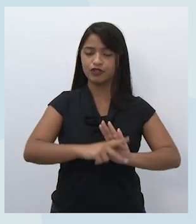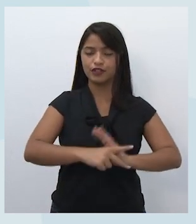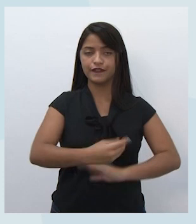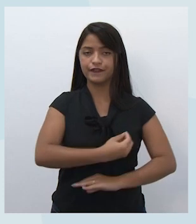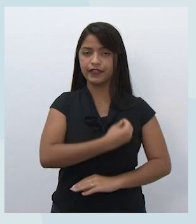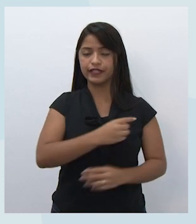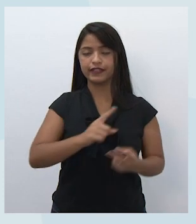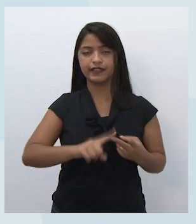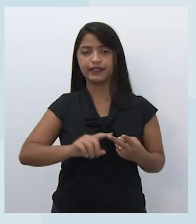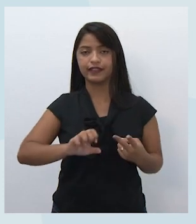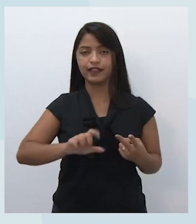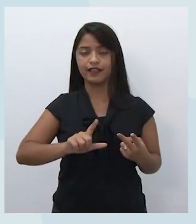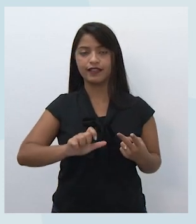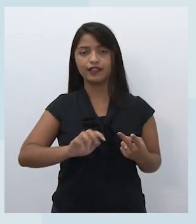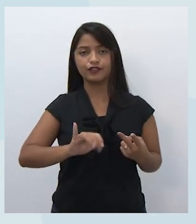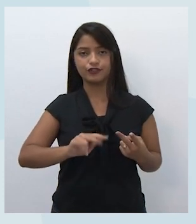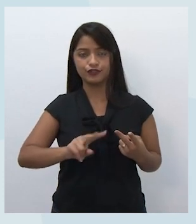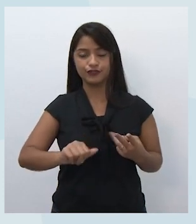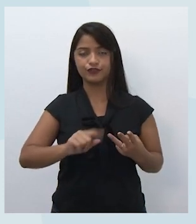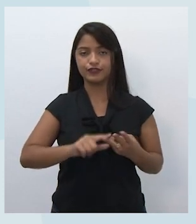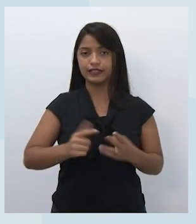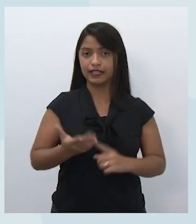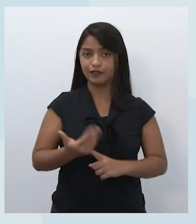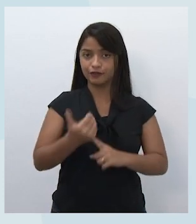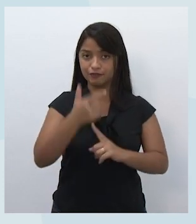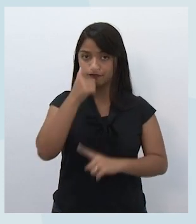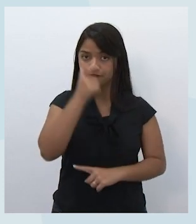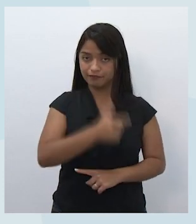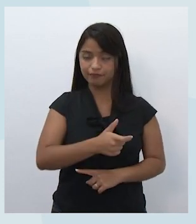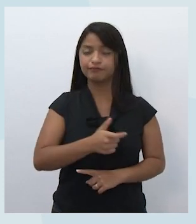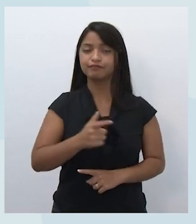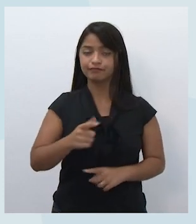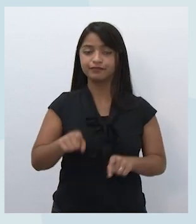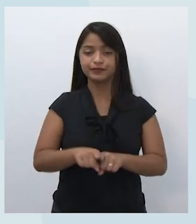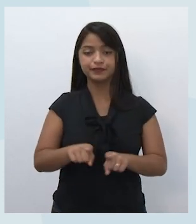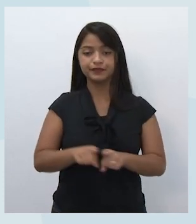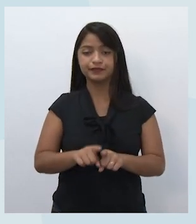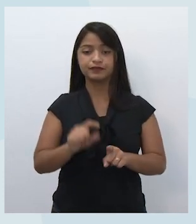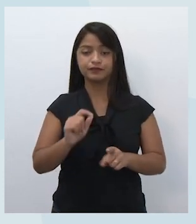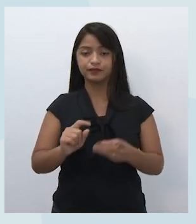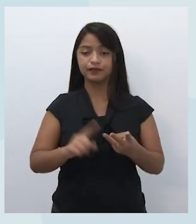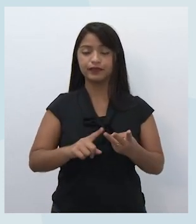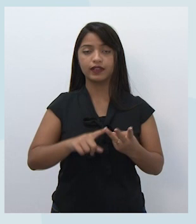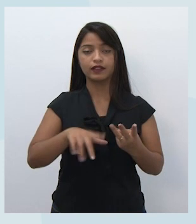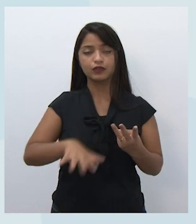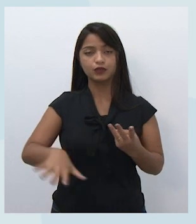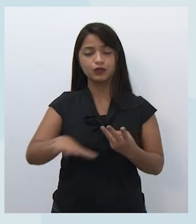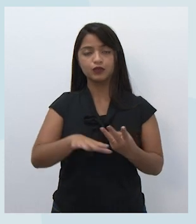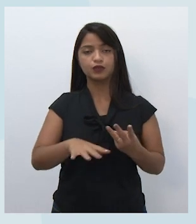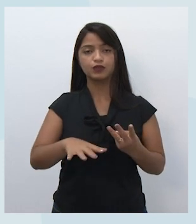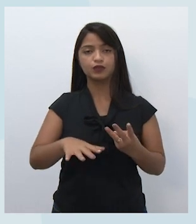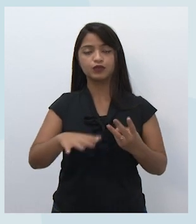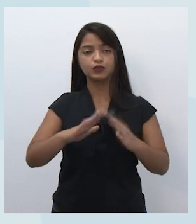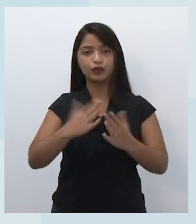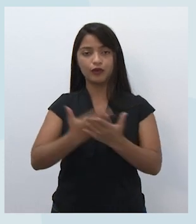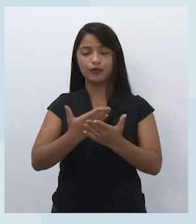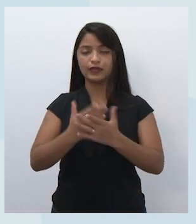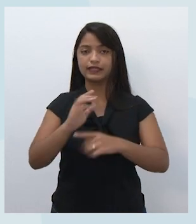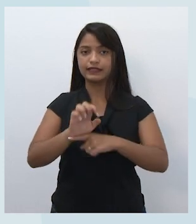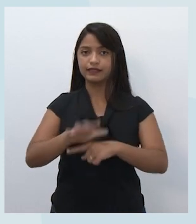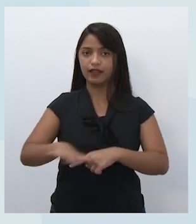eletivas de tecnologia e inovação. Fizemos também escuta à rede sobre o currículo do ensino